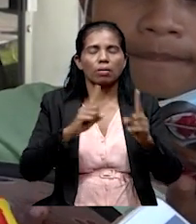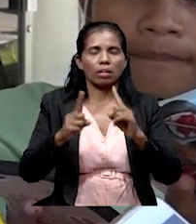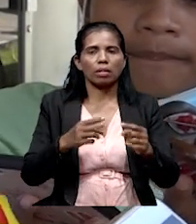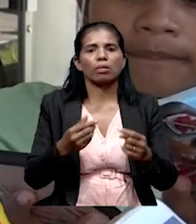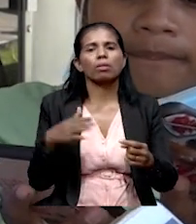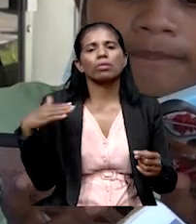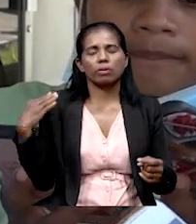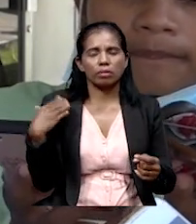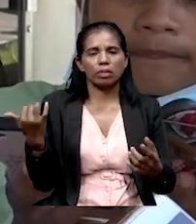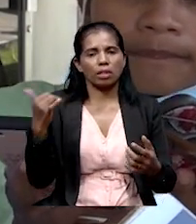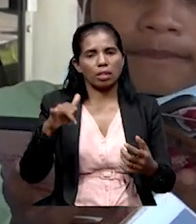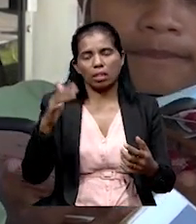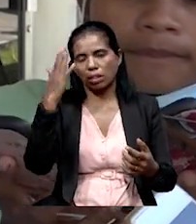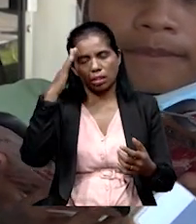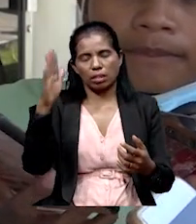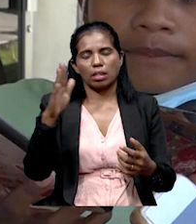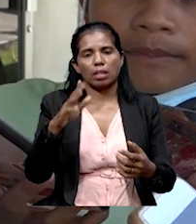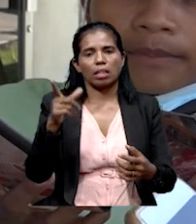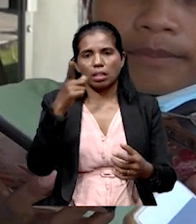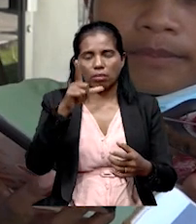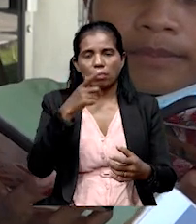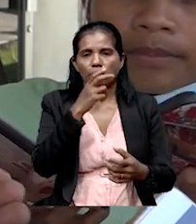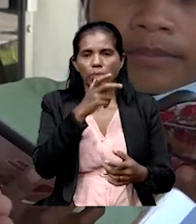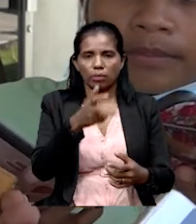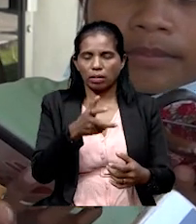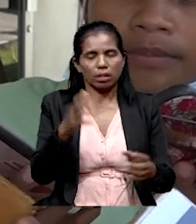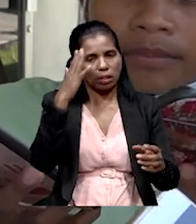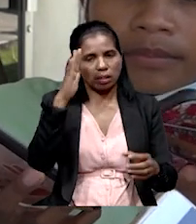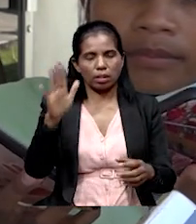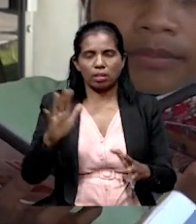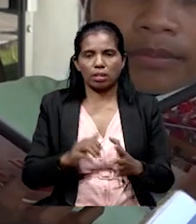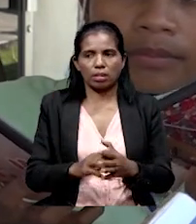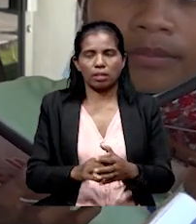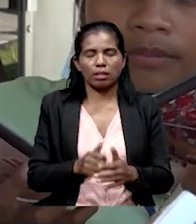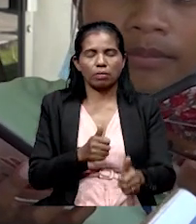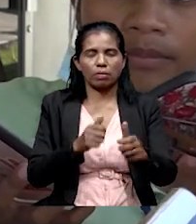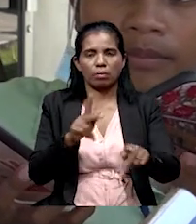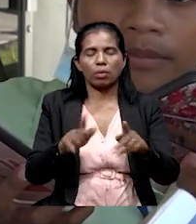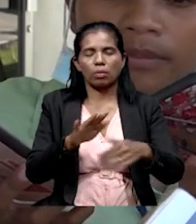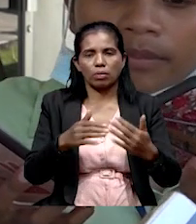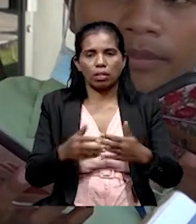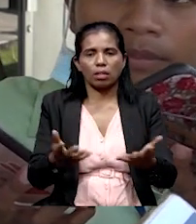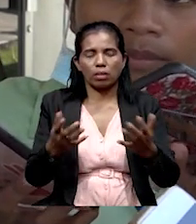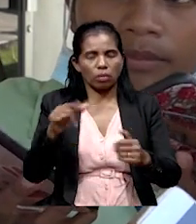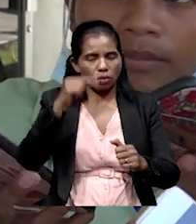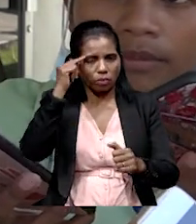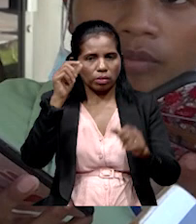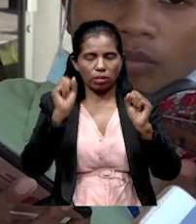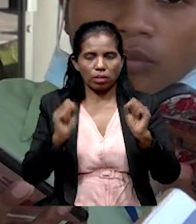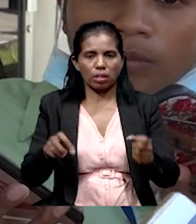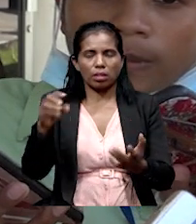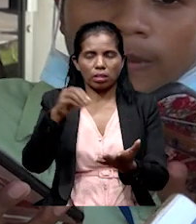né, a tu lao tuir emuhutu né a cara, o governo tem que